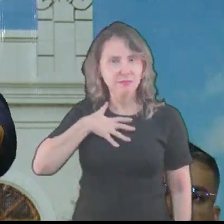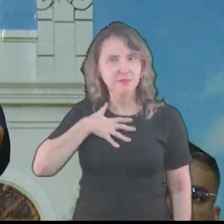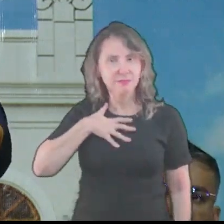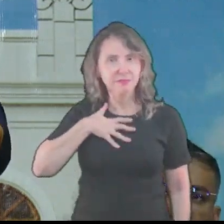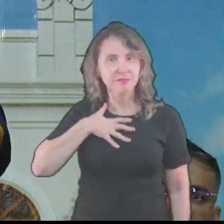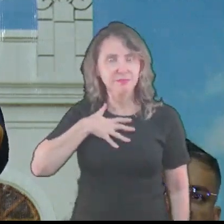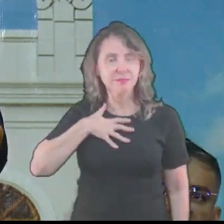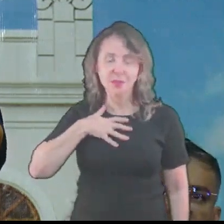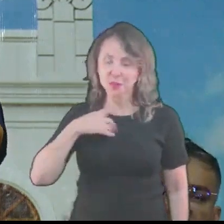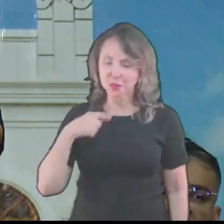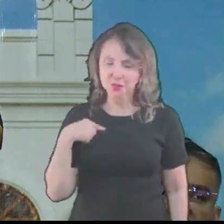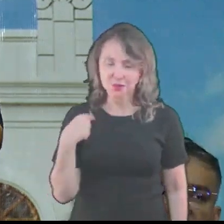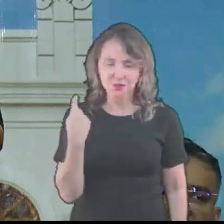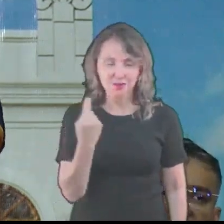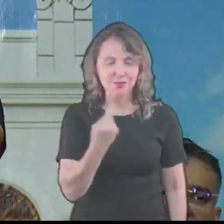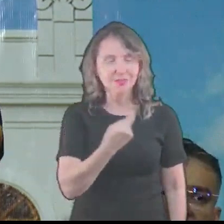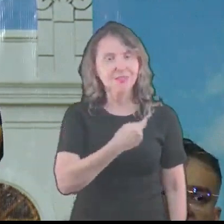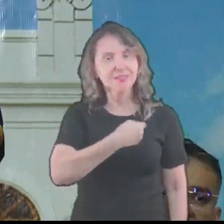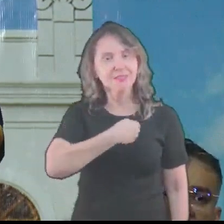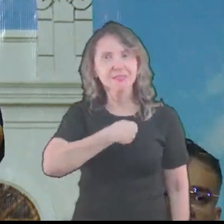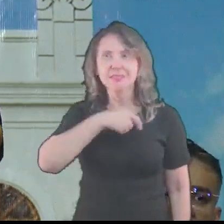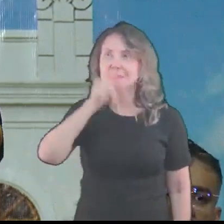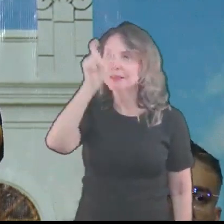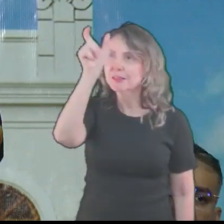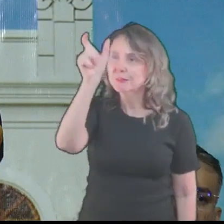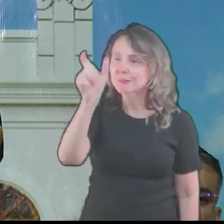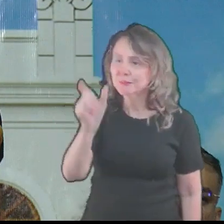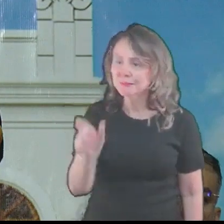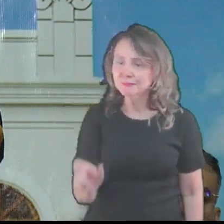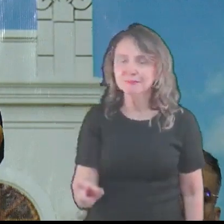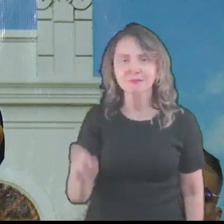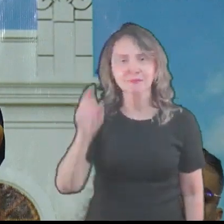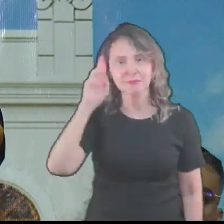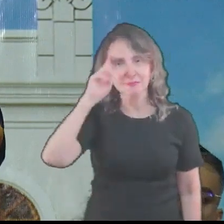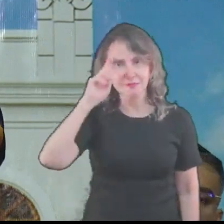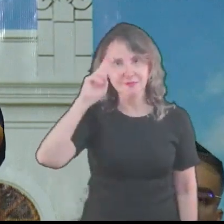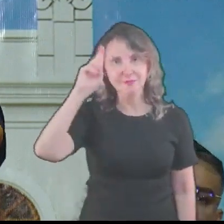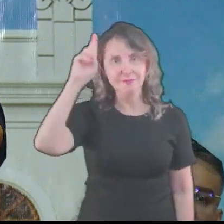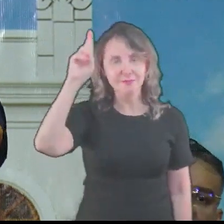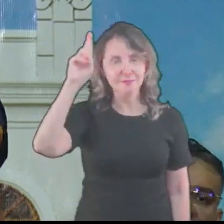nós estarmos na presença do Senhor.